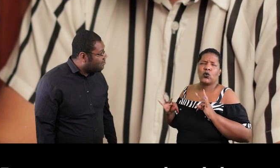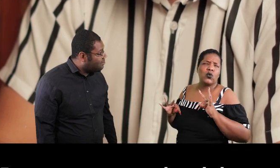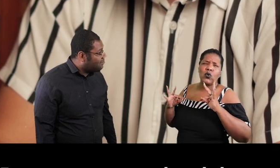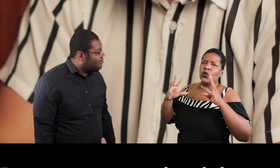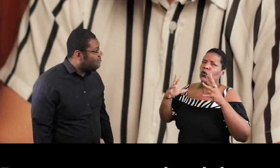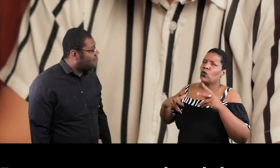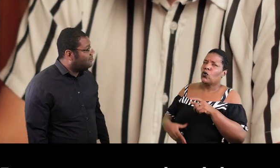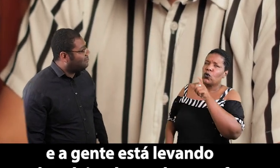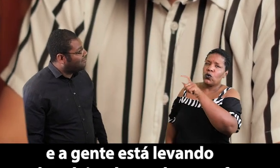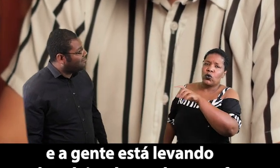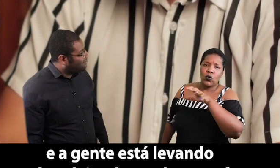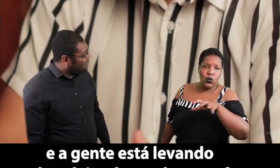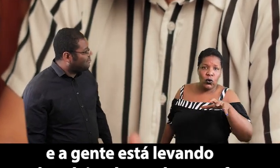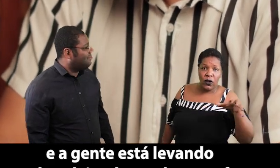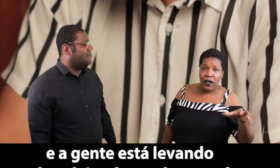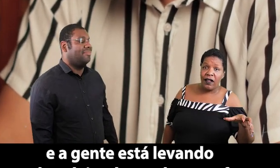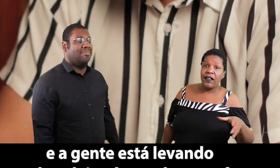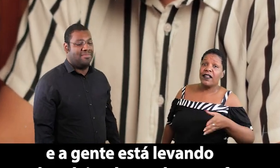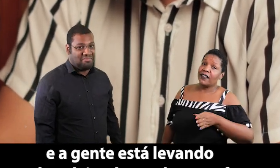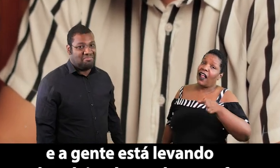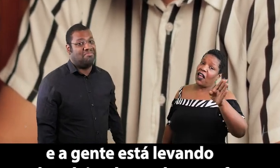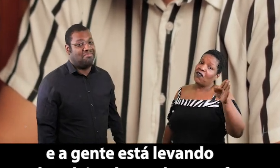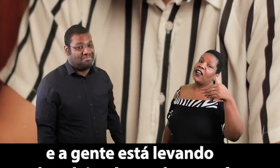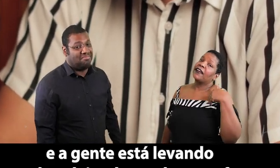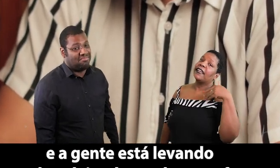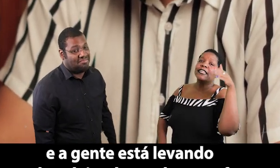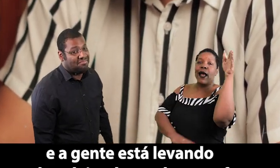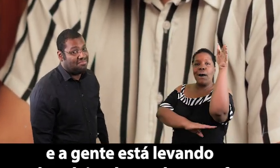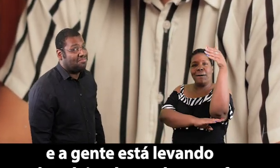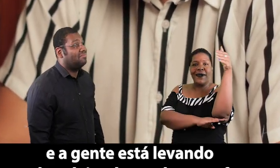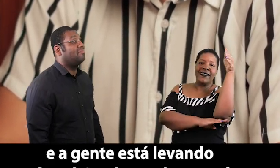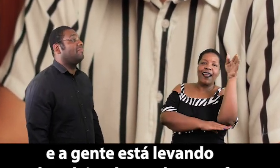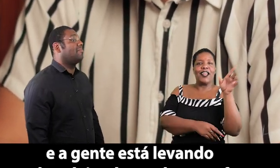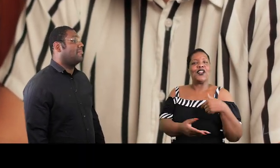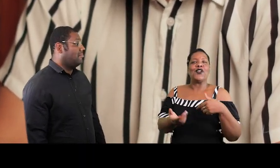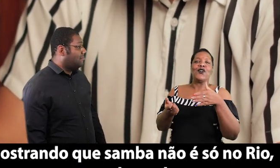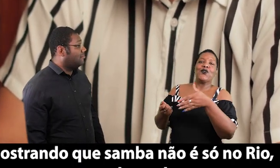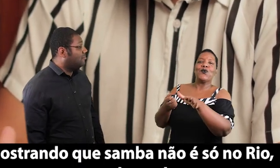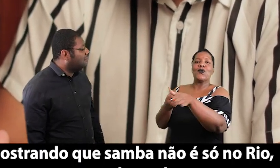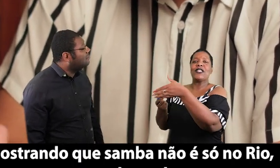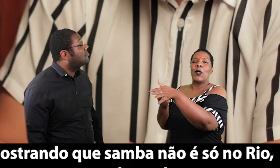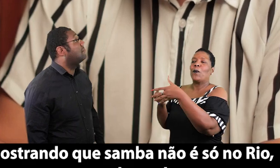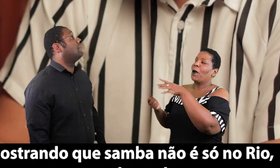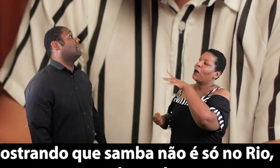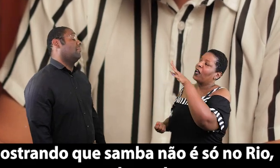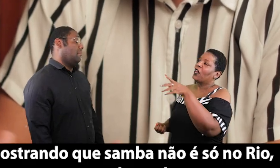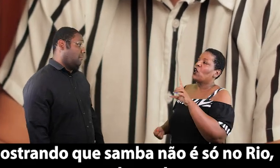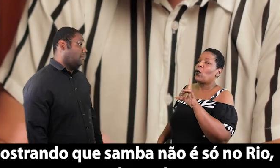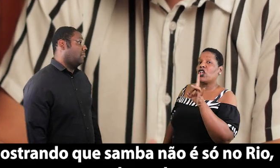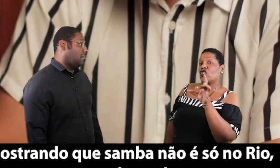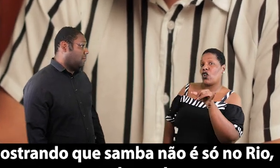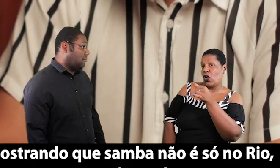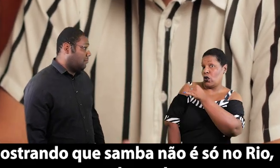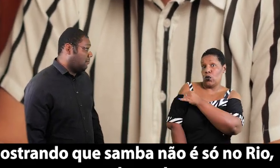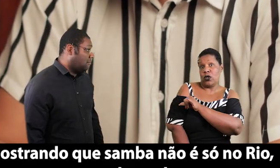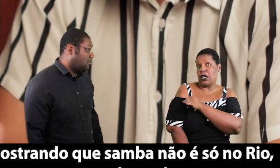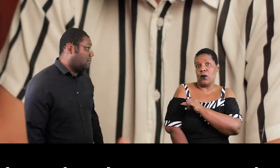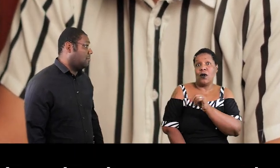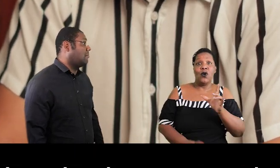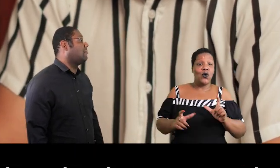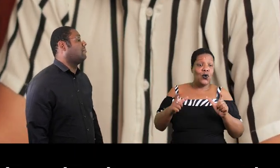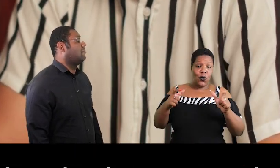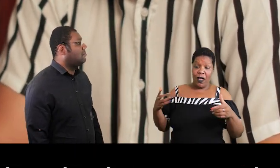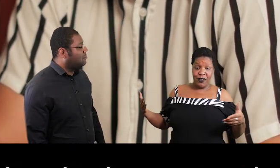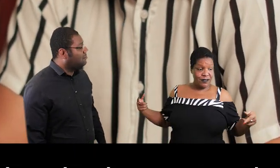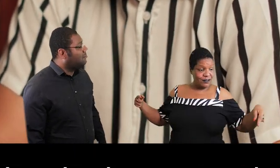lugar. E a gente tá levando essa bandeira do samba pra fora. E- Mostrando que samba não é só no Rio. Tem em todos os lugares. Todo mundo